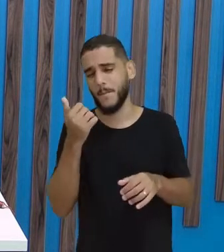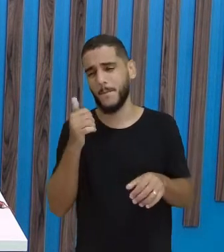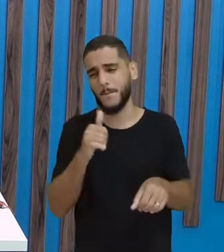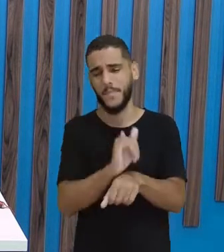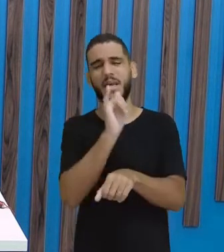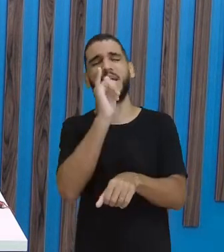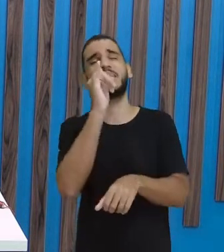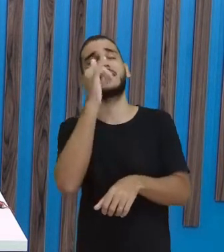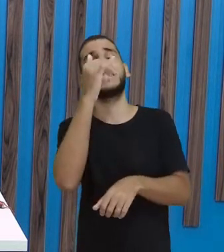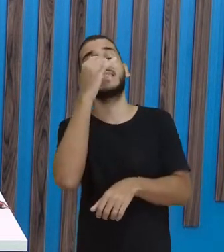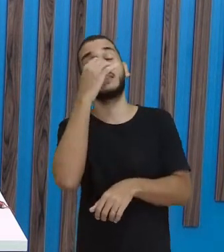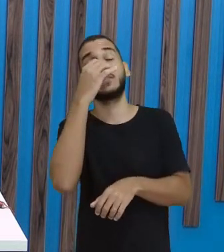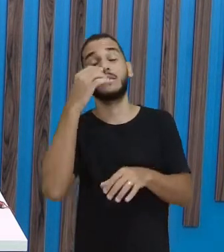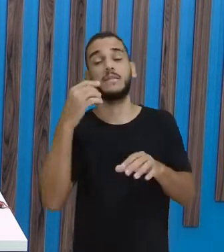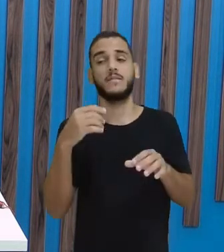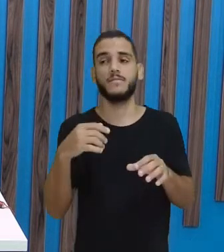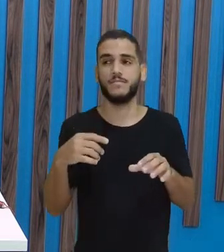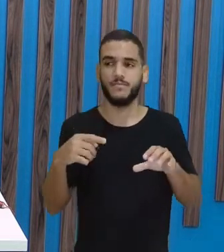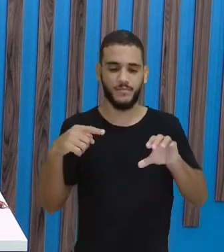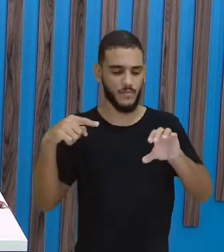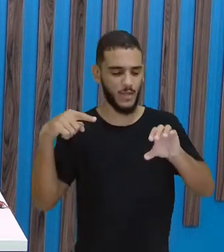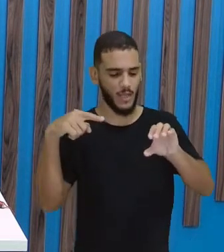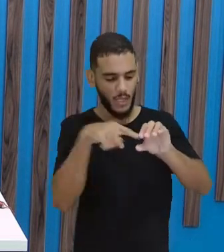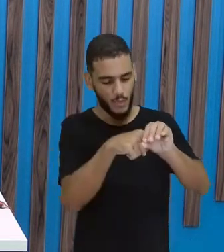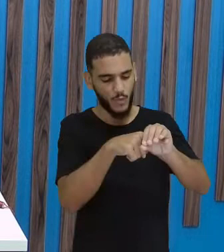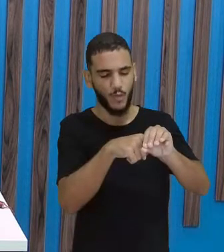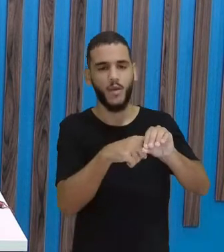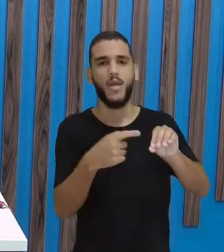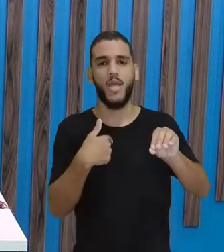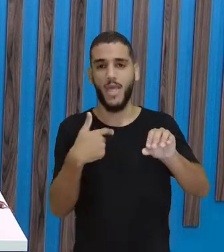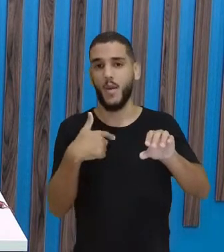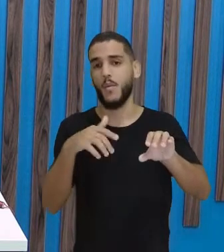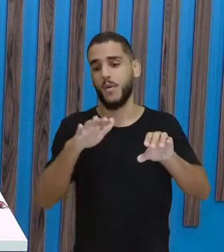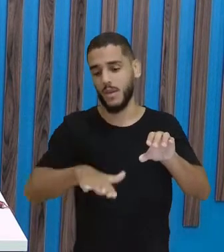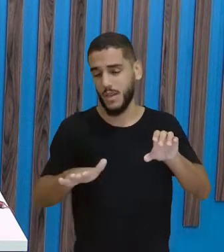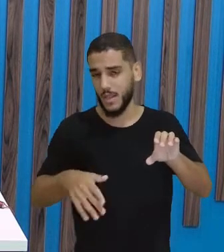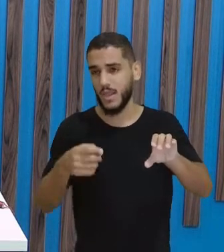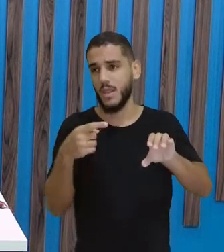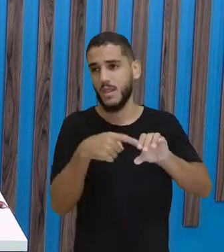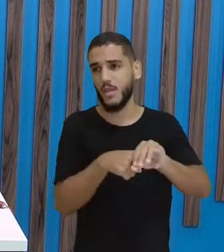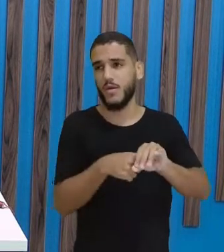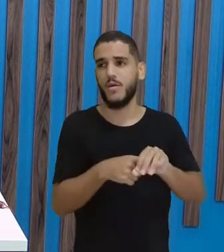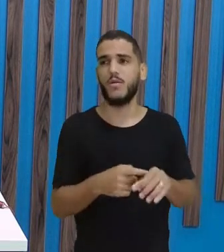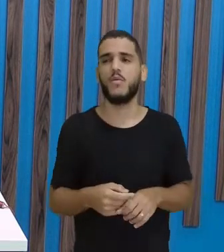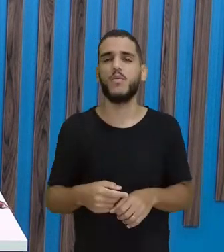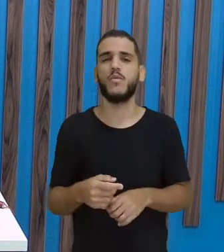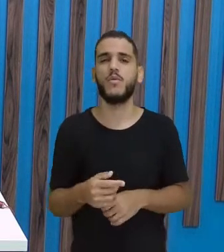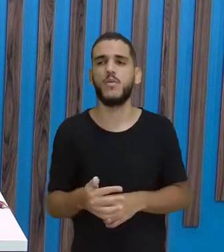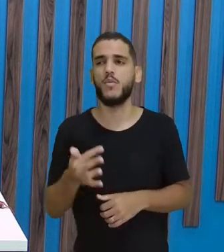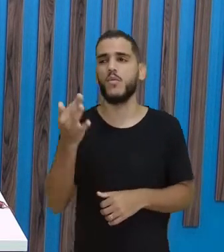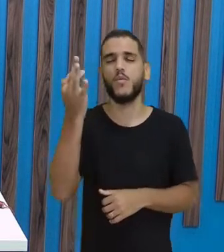virei, o cotonete entrou. Ai, professora Sandra. Foi terrível, uma dor